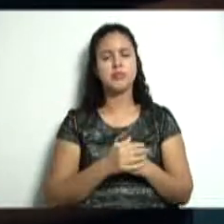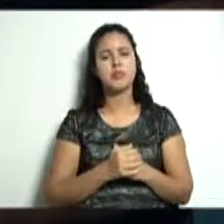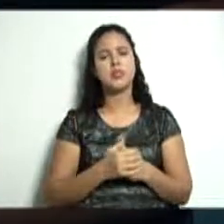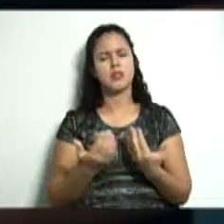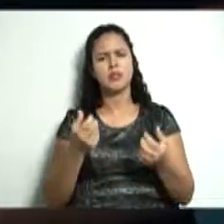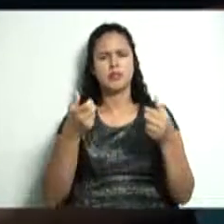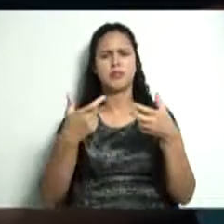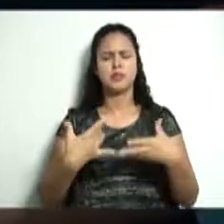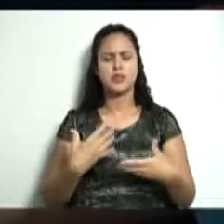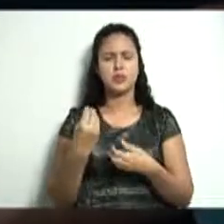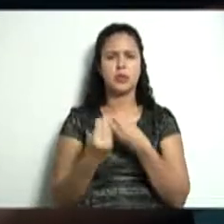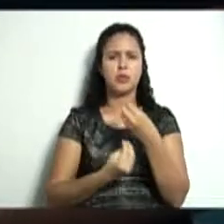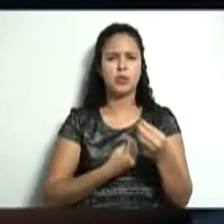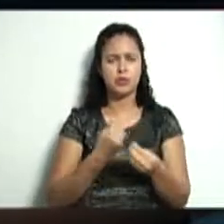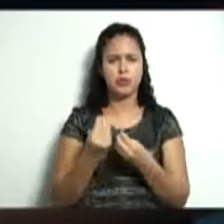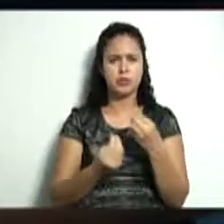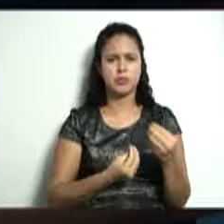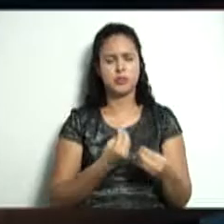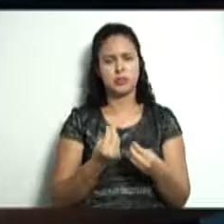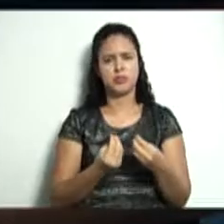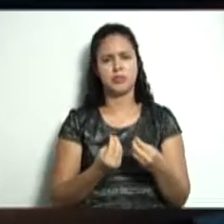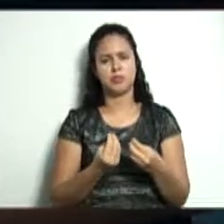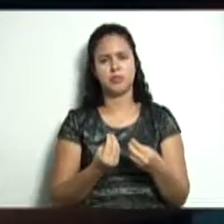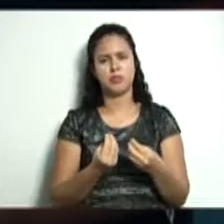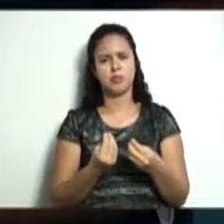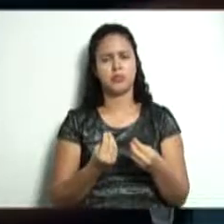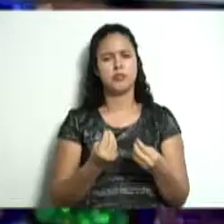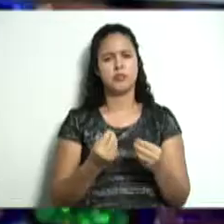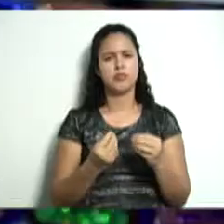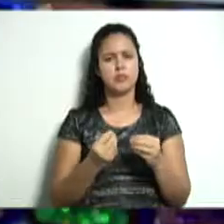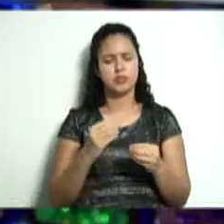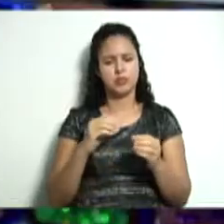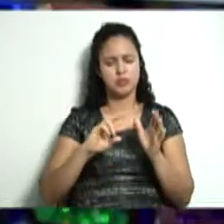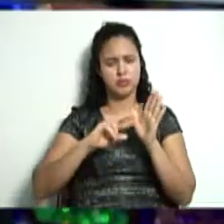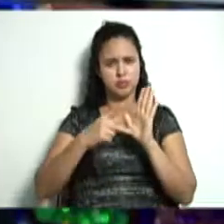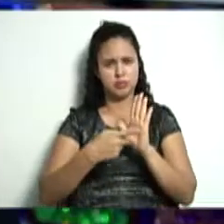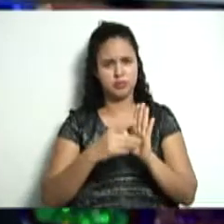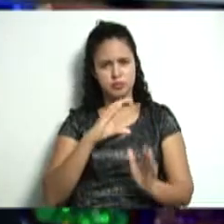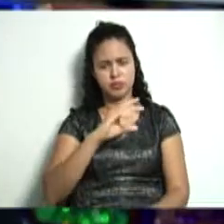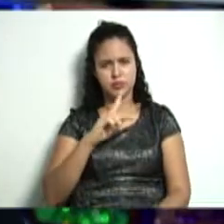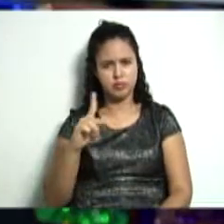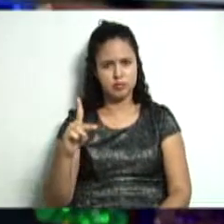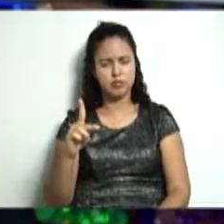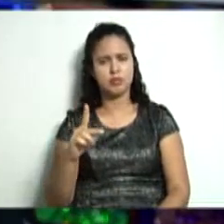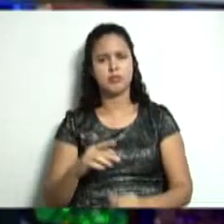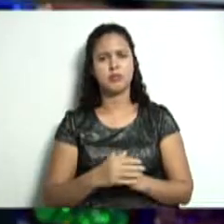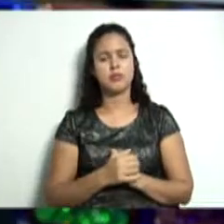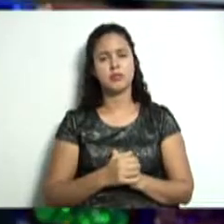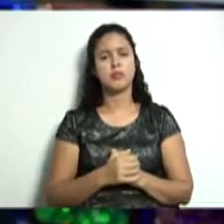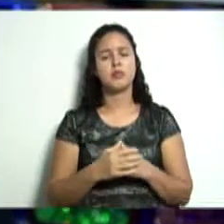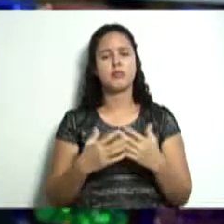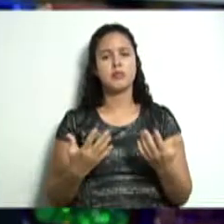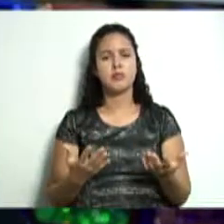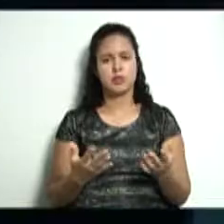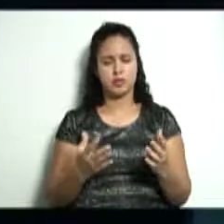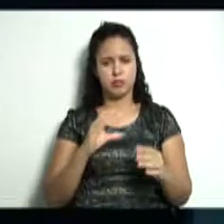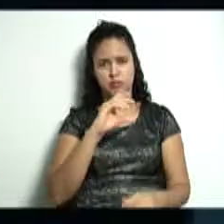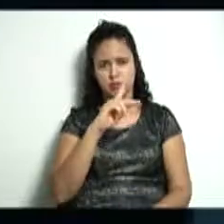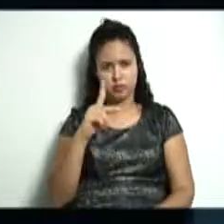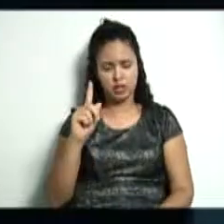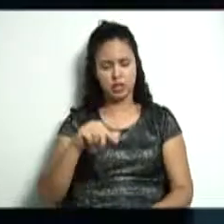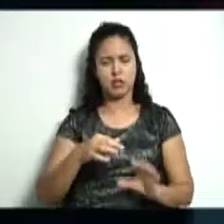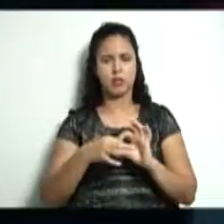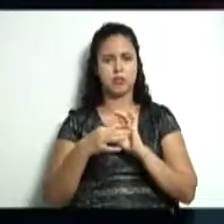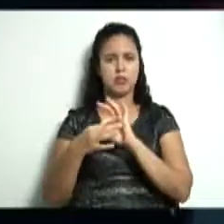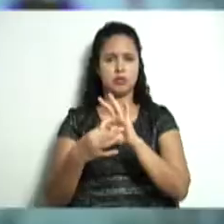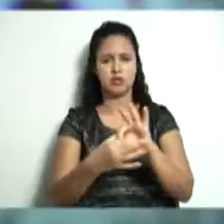explicando para a gente qual o significado da cooperativa para você. A cooperativa significa para mim união, né? A partir do